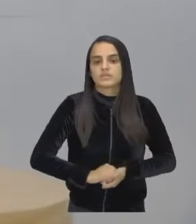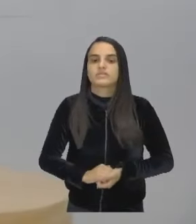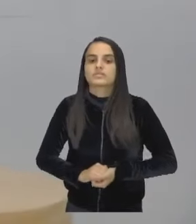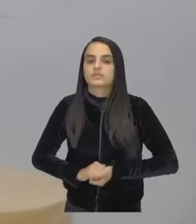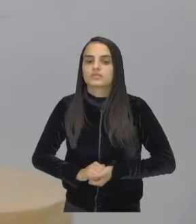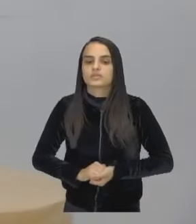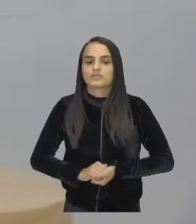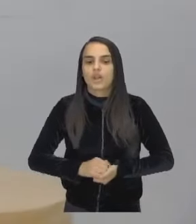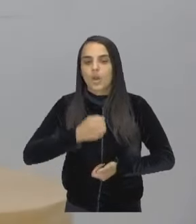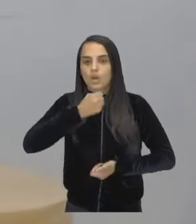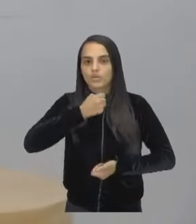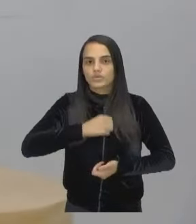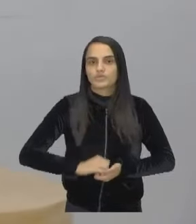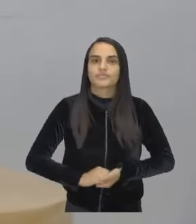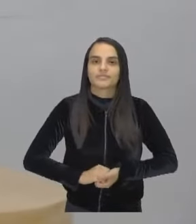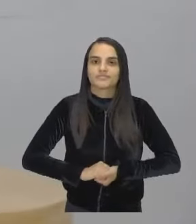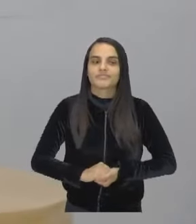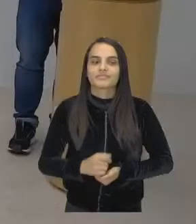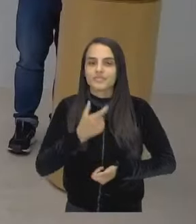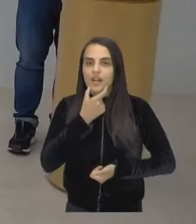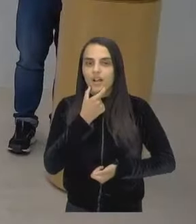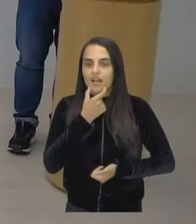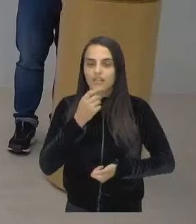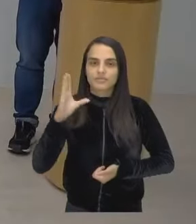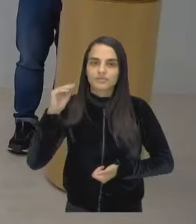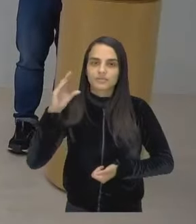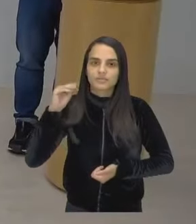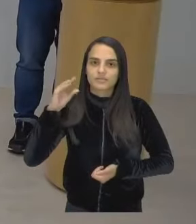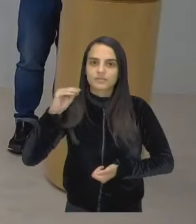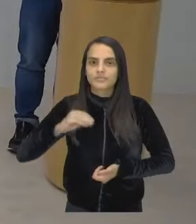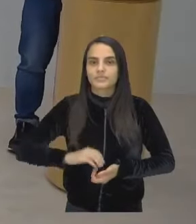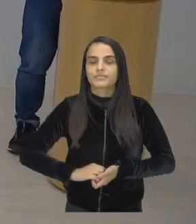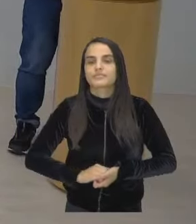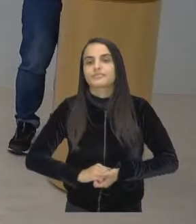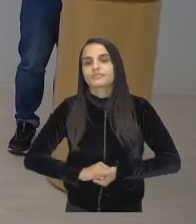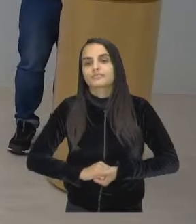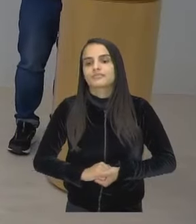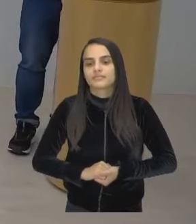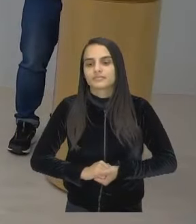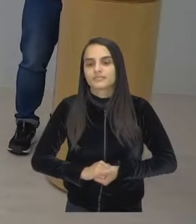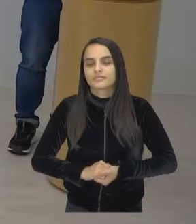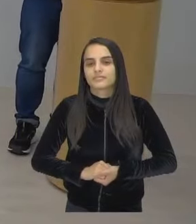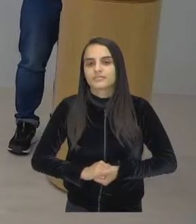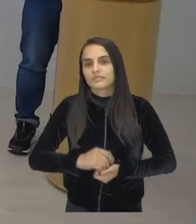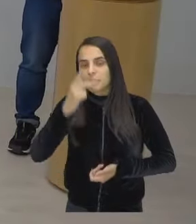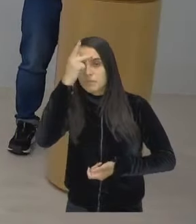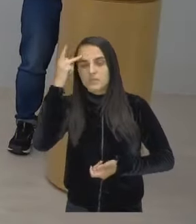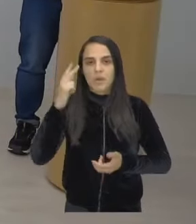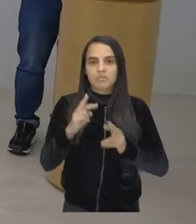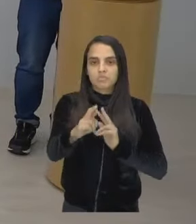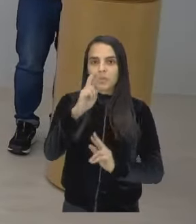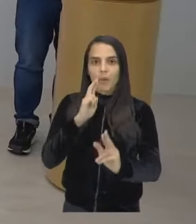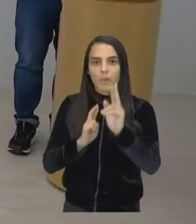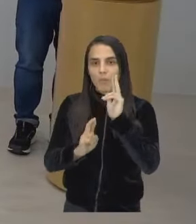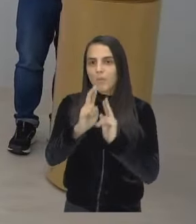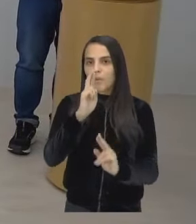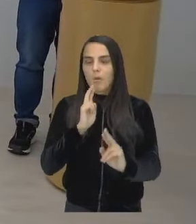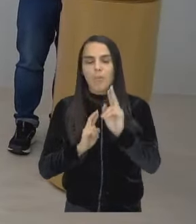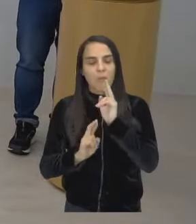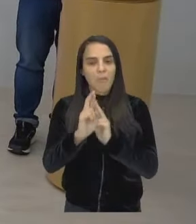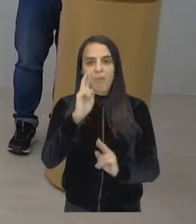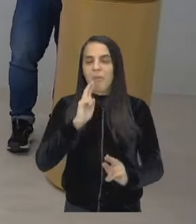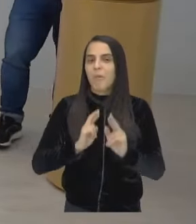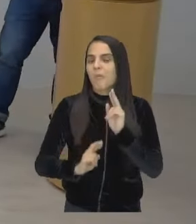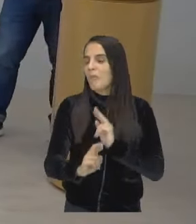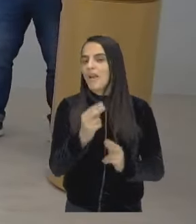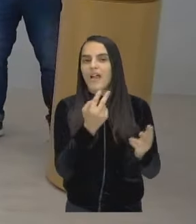yes. Firefighter. All right, that's it. And many others, né? O pessoal está respondendo tá, pessoal com, tá as mesmas, indo com as